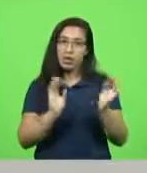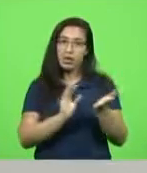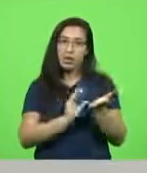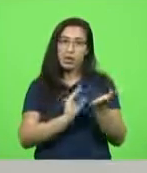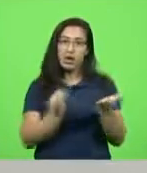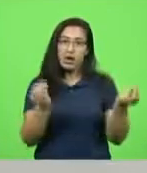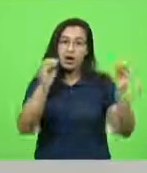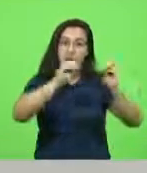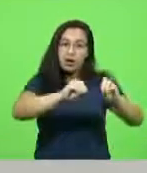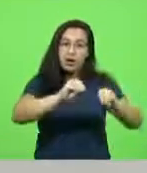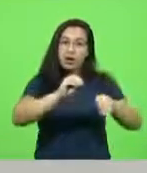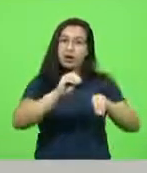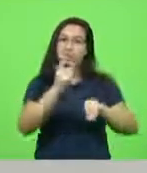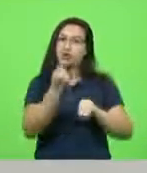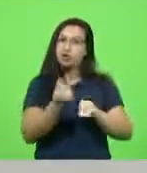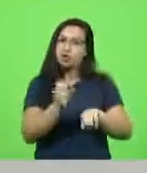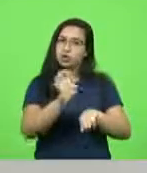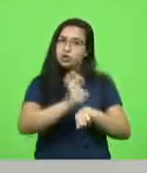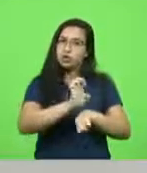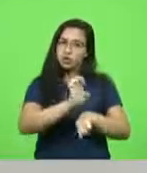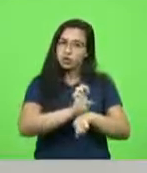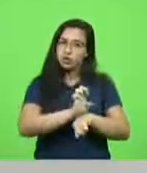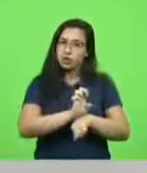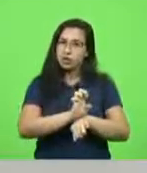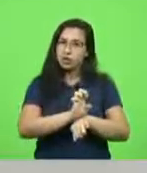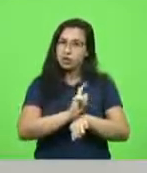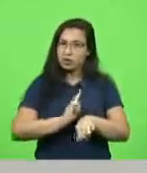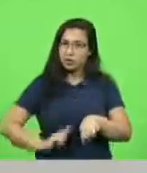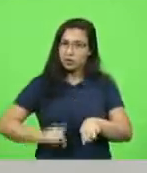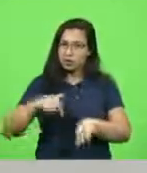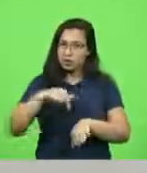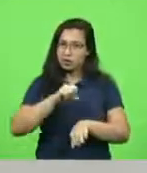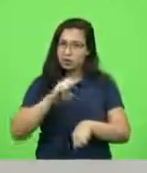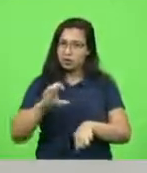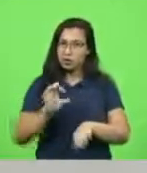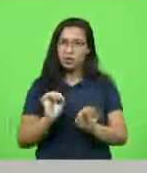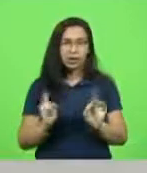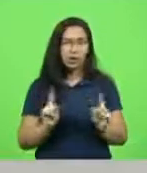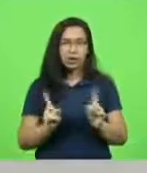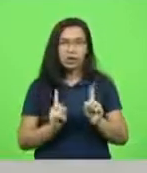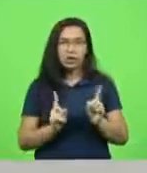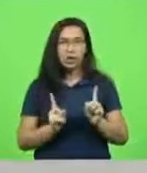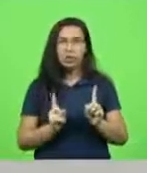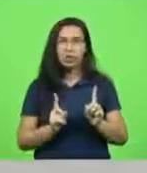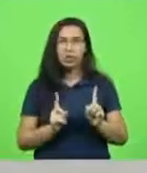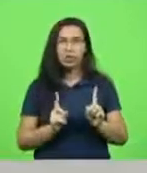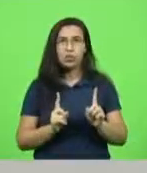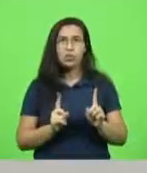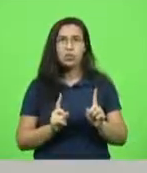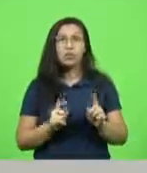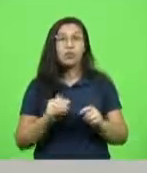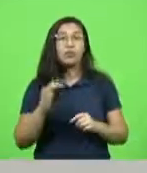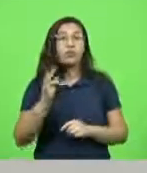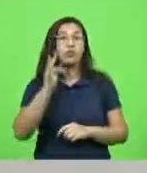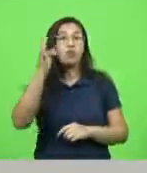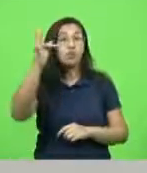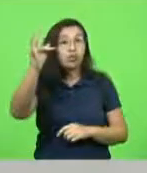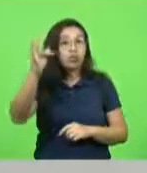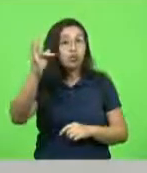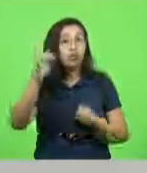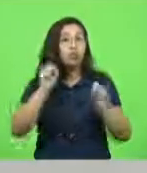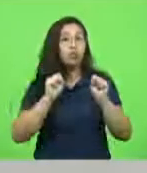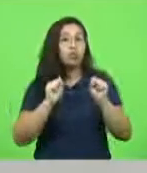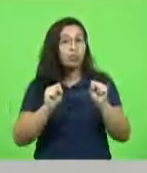do estado que agora o momento de superávit mas ali na frente pode virar